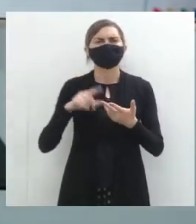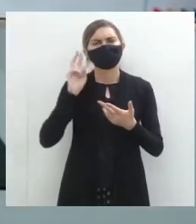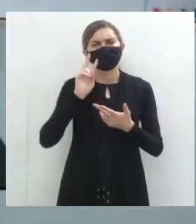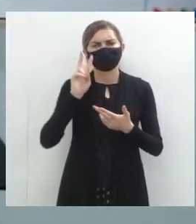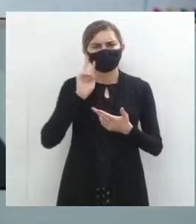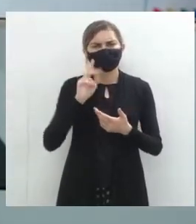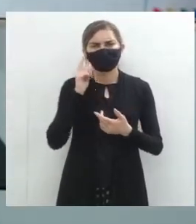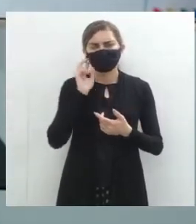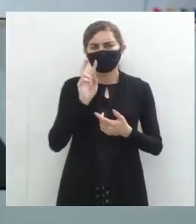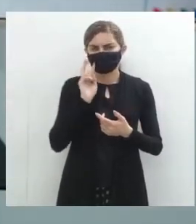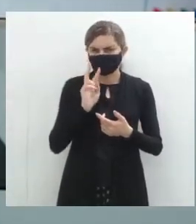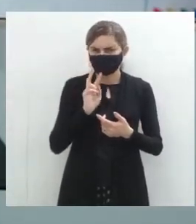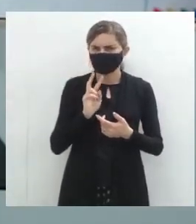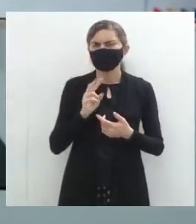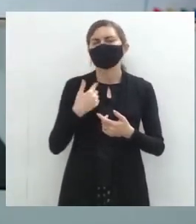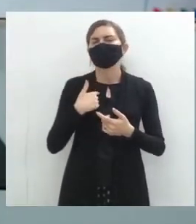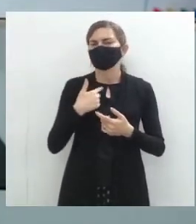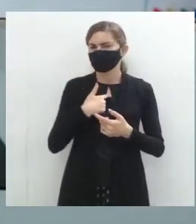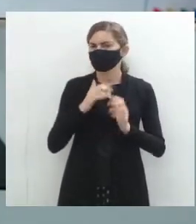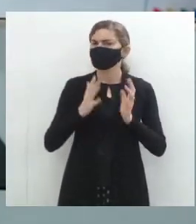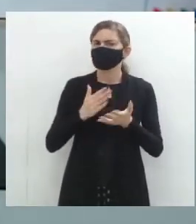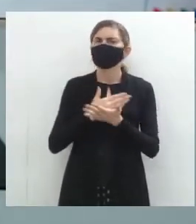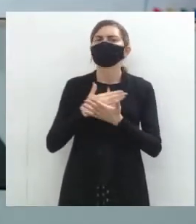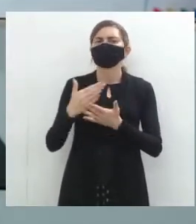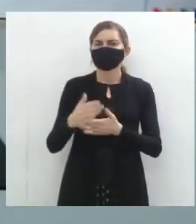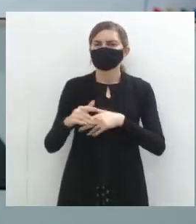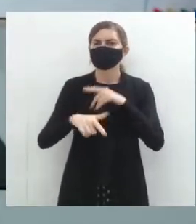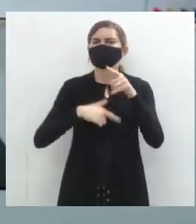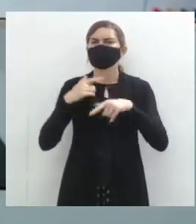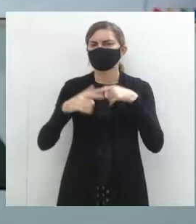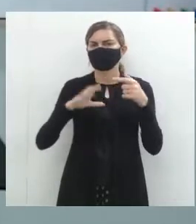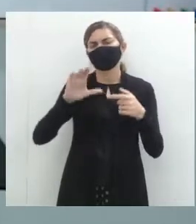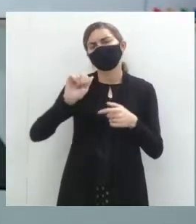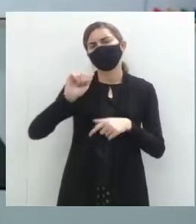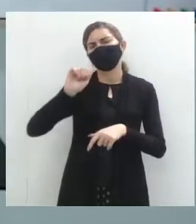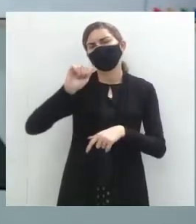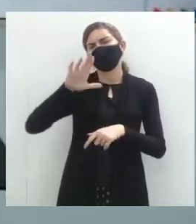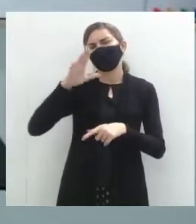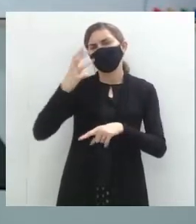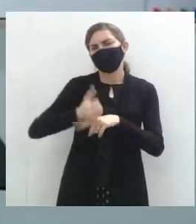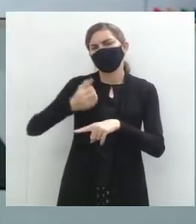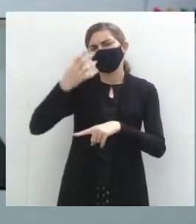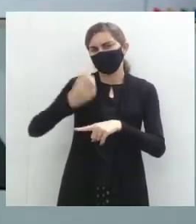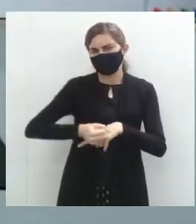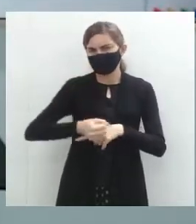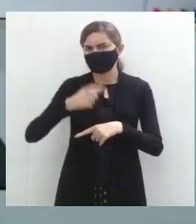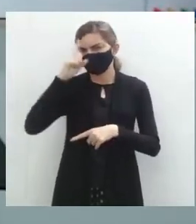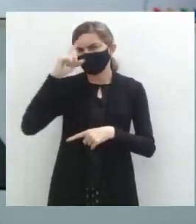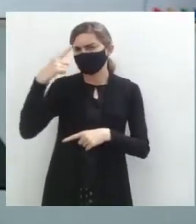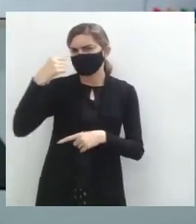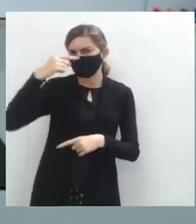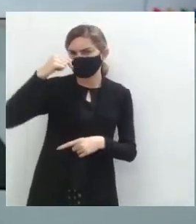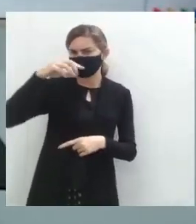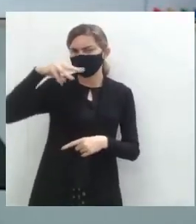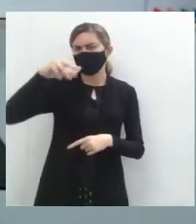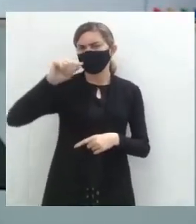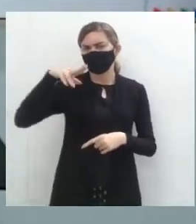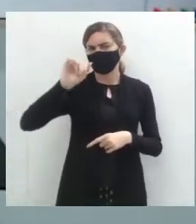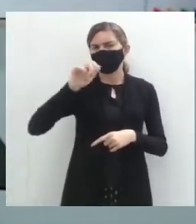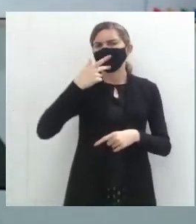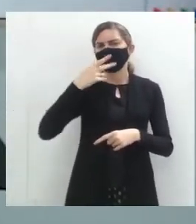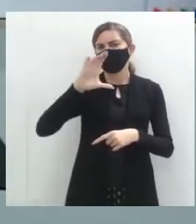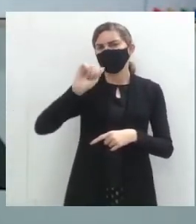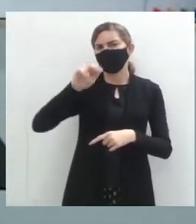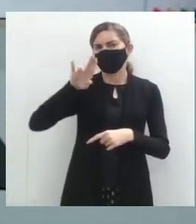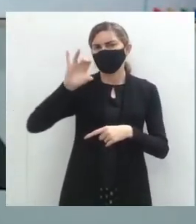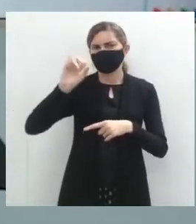lembre que a gente já começou a trabalhar o cálcio, tá? Lembre que o primeiro sal mineral na última aula que a gente falou foi o cálcio.